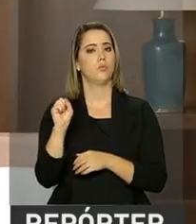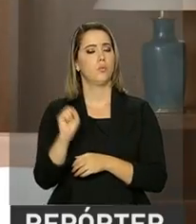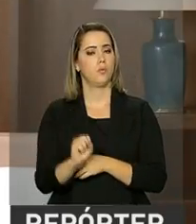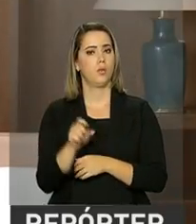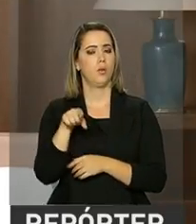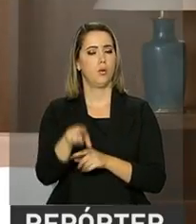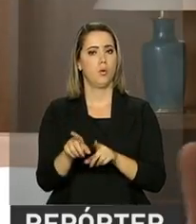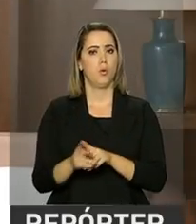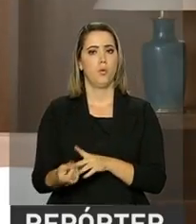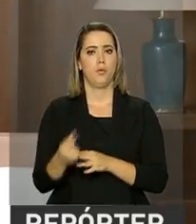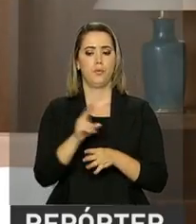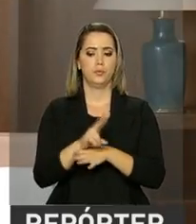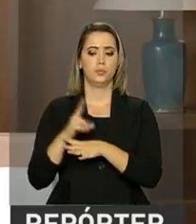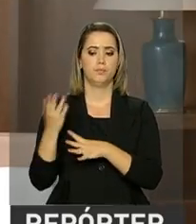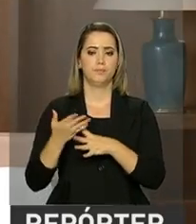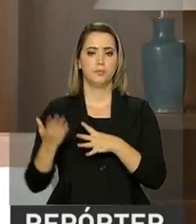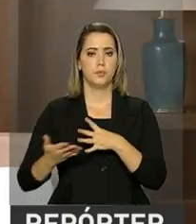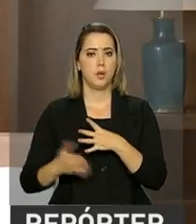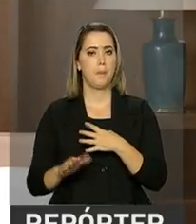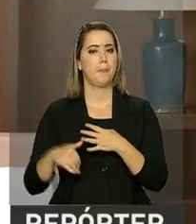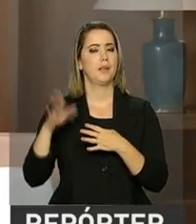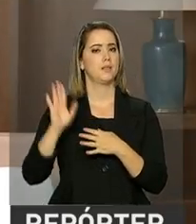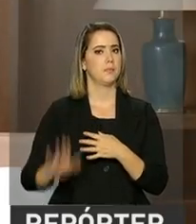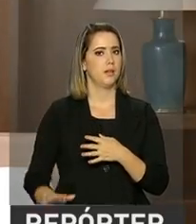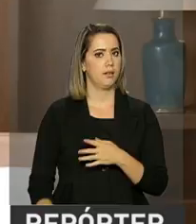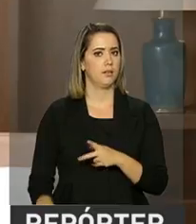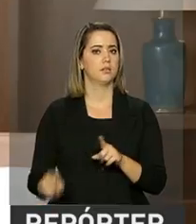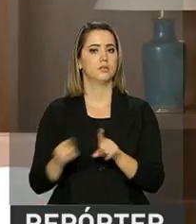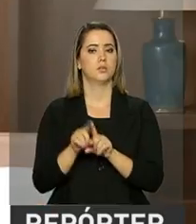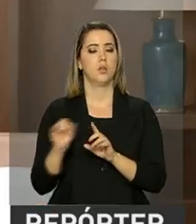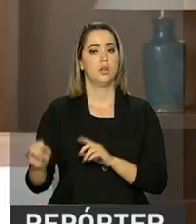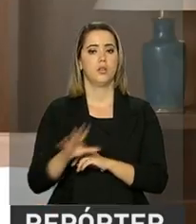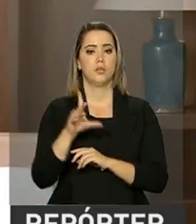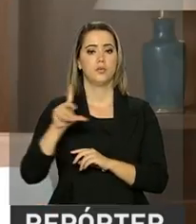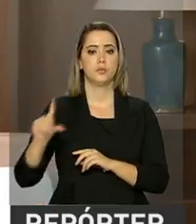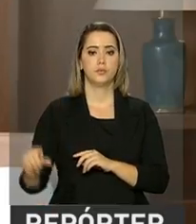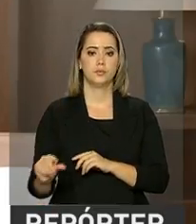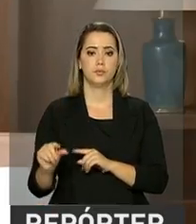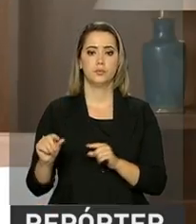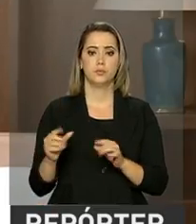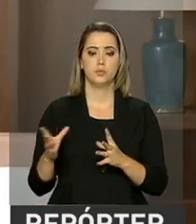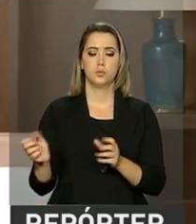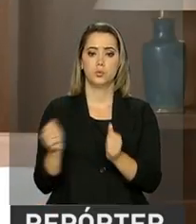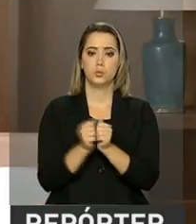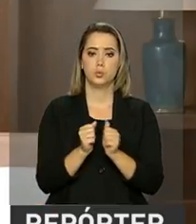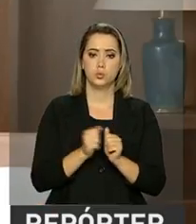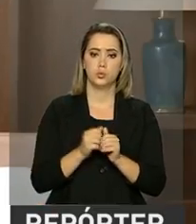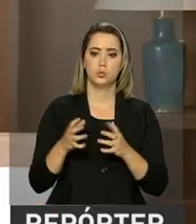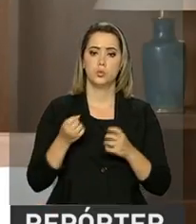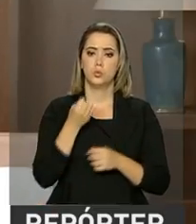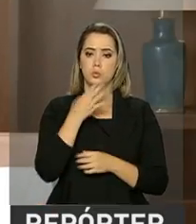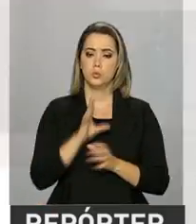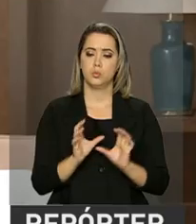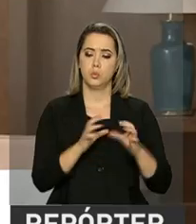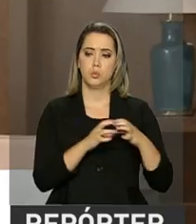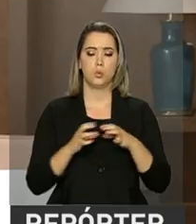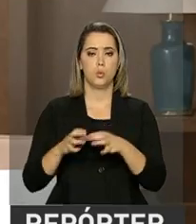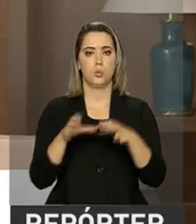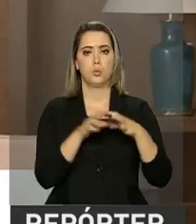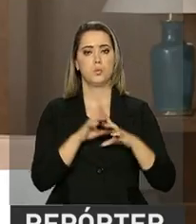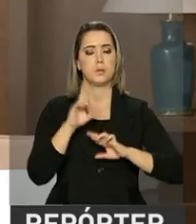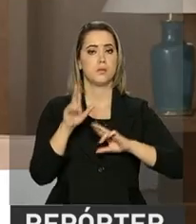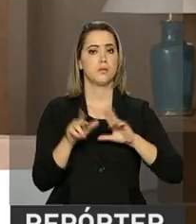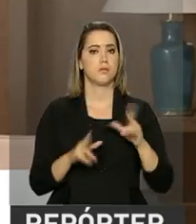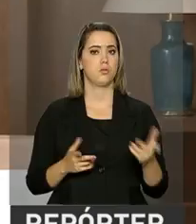ficou mais barata a inflação foi menor esses fatores juntos foram condições favoráveis pelo menos para alguns segmentos nossas